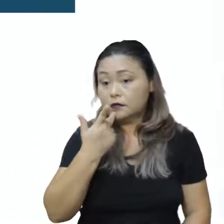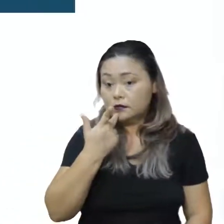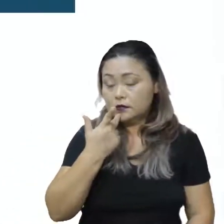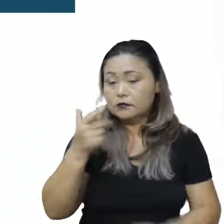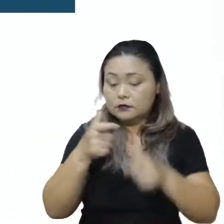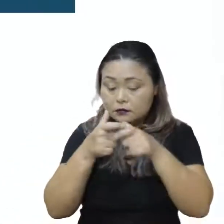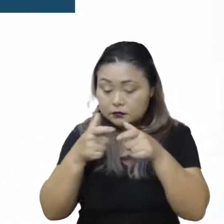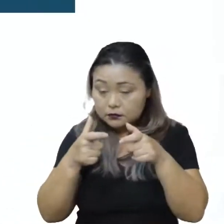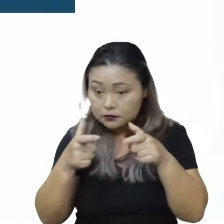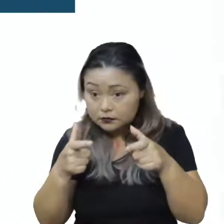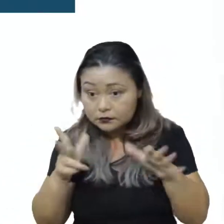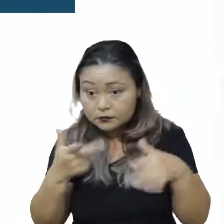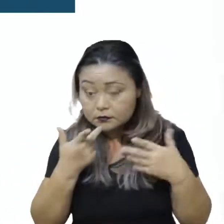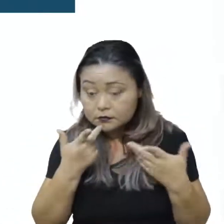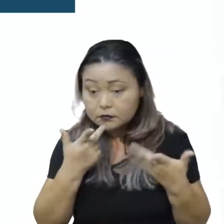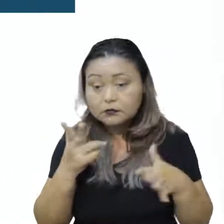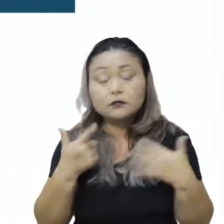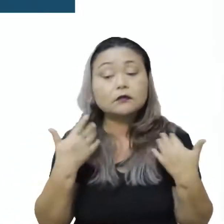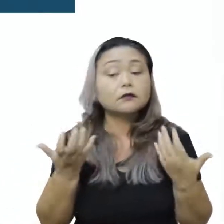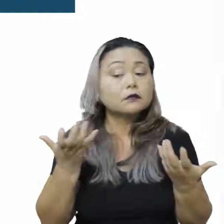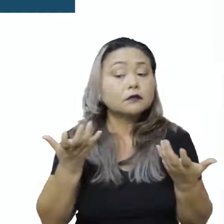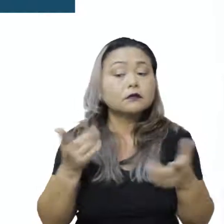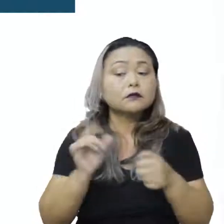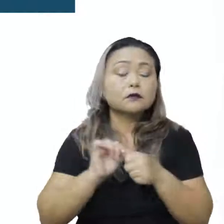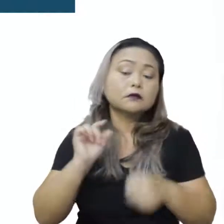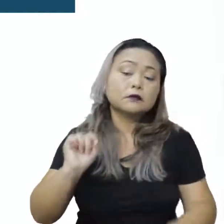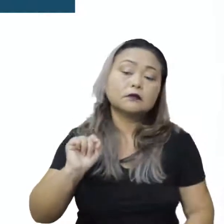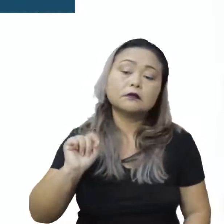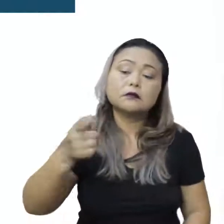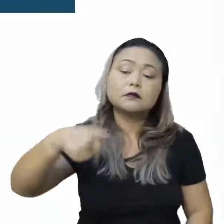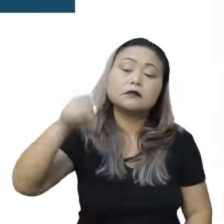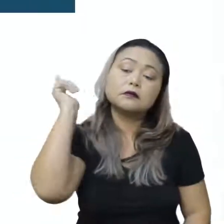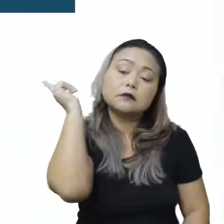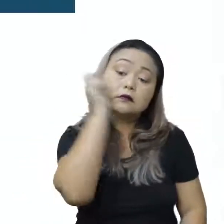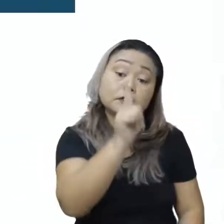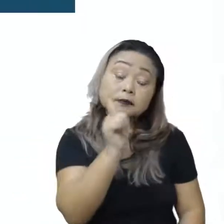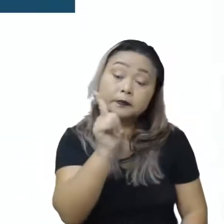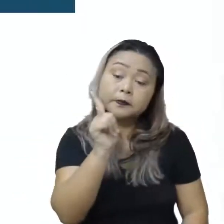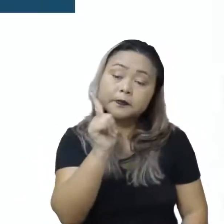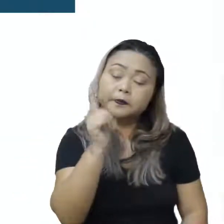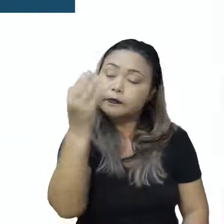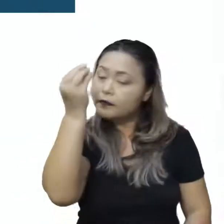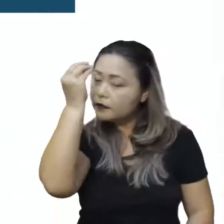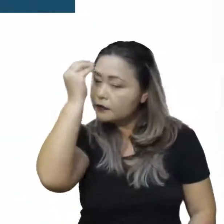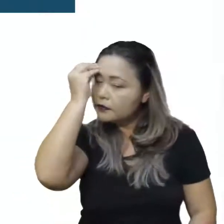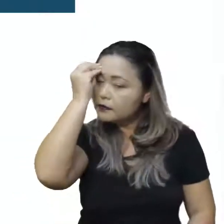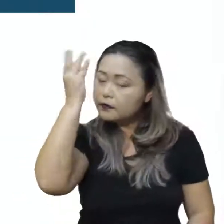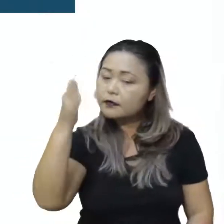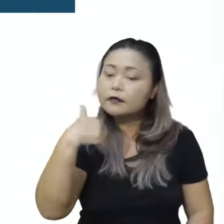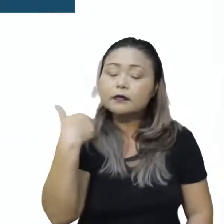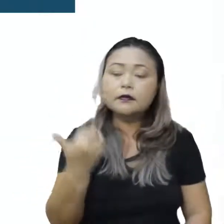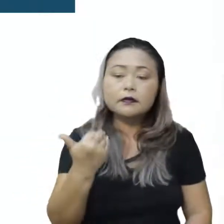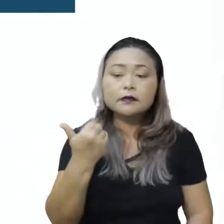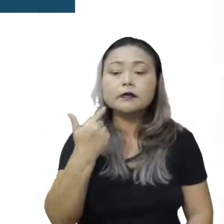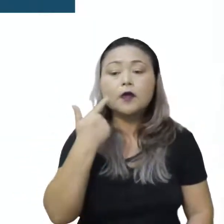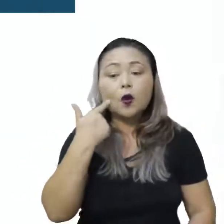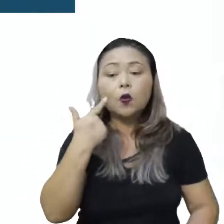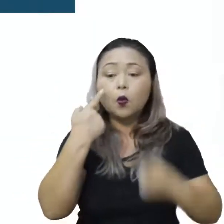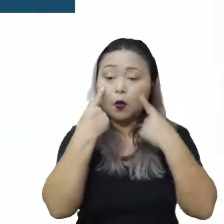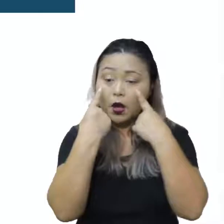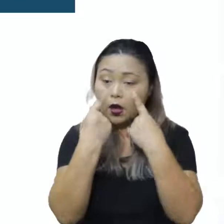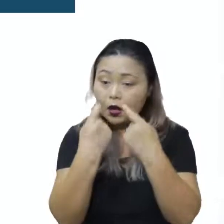escala, meu querido aluno, nós queremos que você consiga subentender, de uma forma interessante,